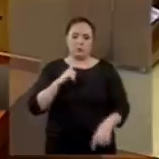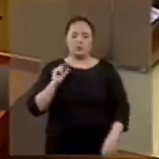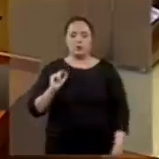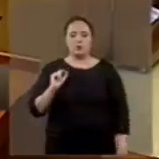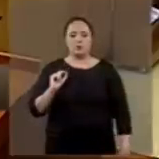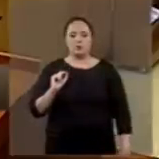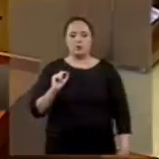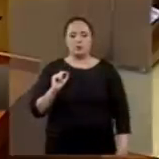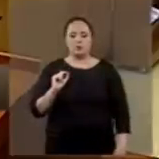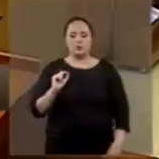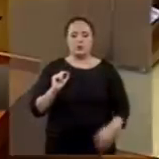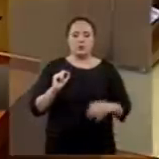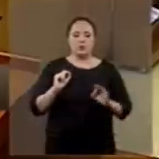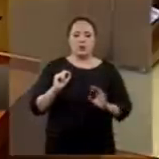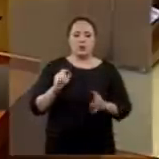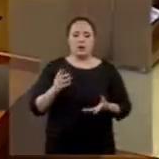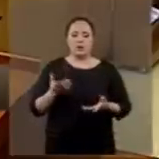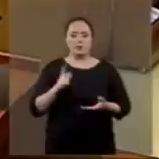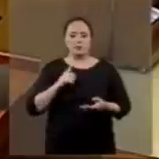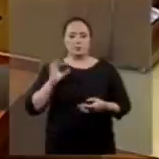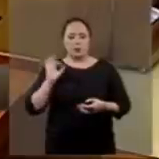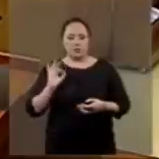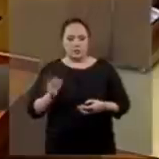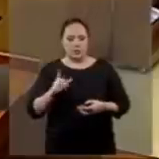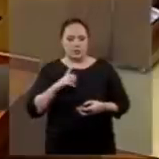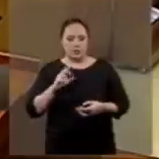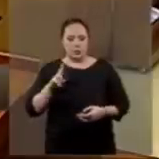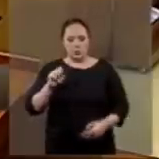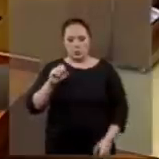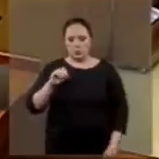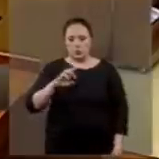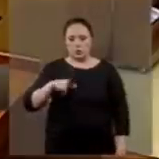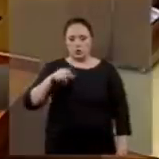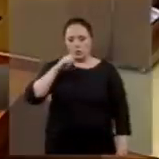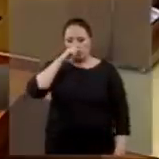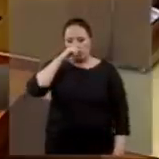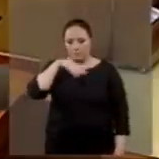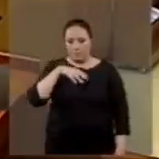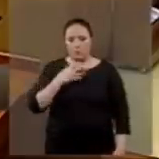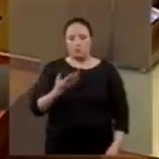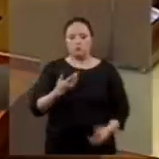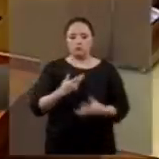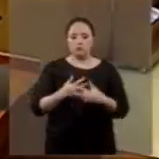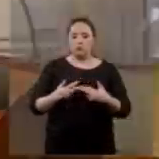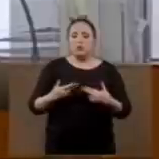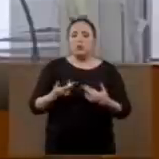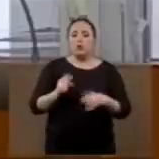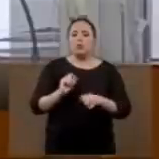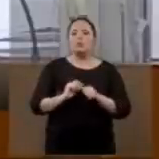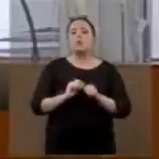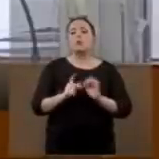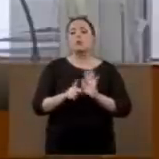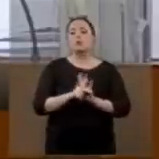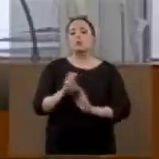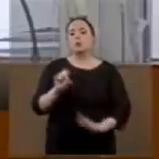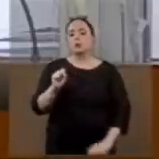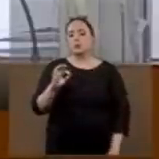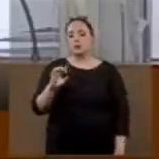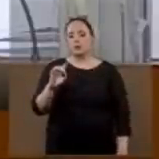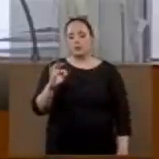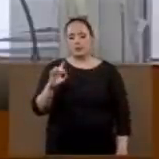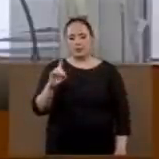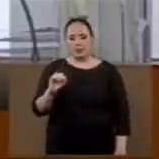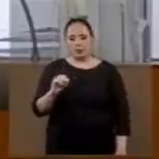a certeza de que há um uso e não um abuso das medidas adotadas pelo Estado.